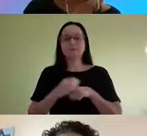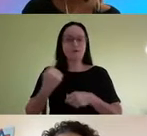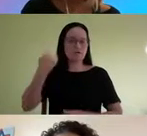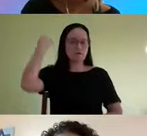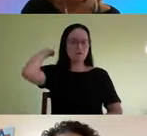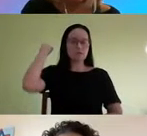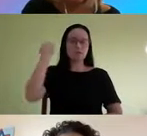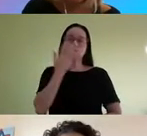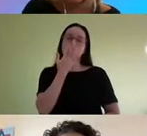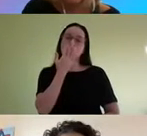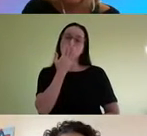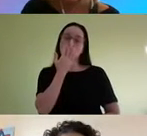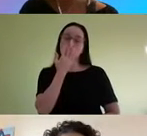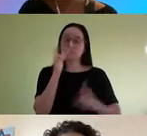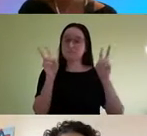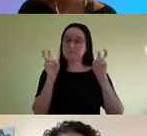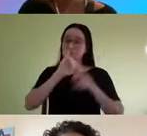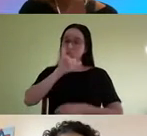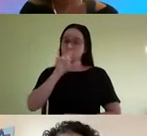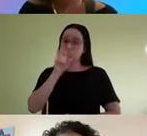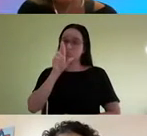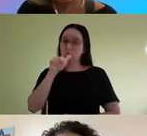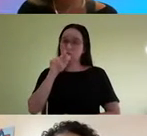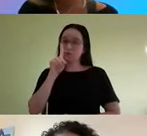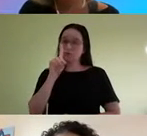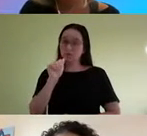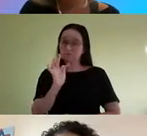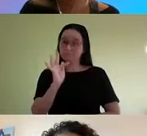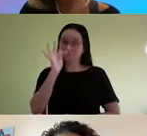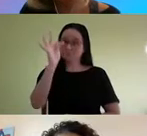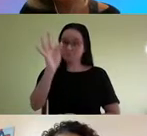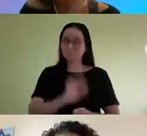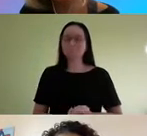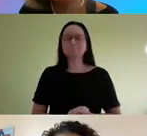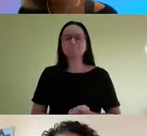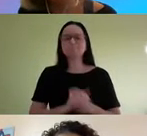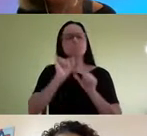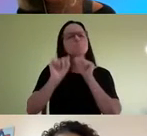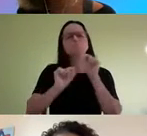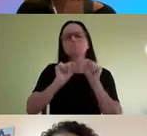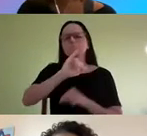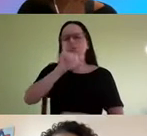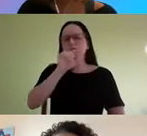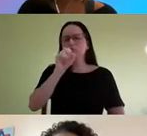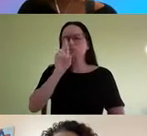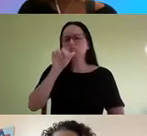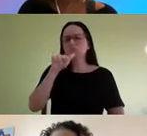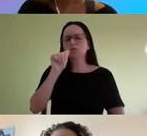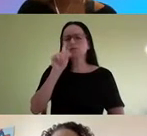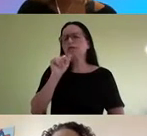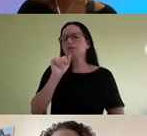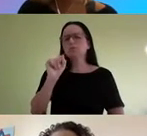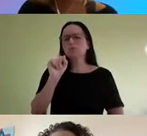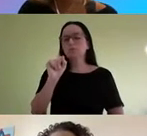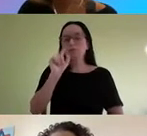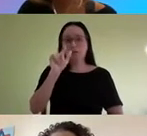do Jornada para o Futuro. O que é o Jornada? O Jornada é um programa da Companhia de Talentos, um programa